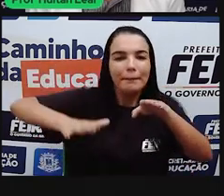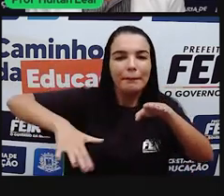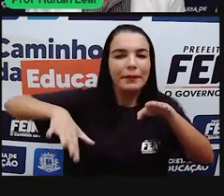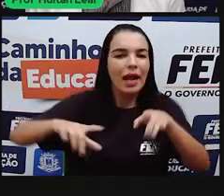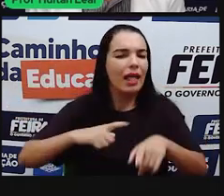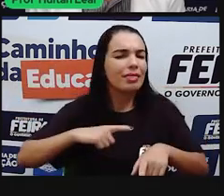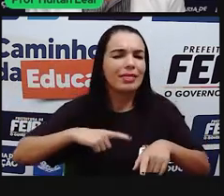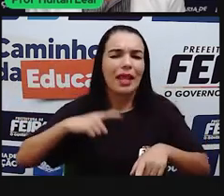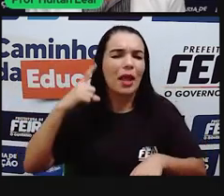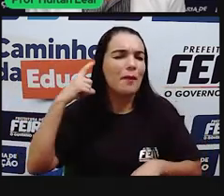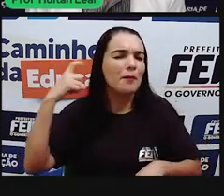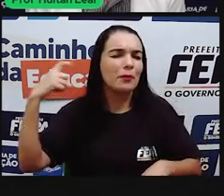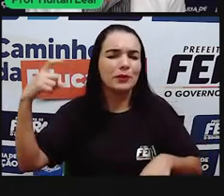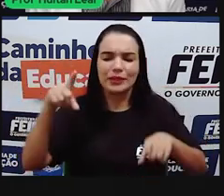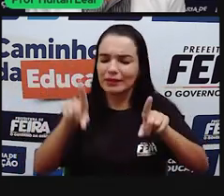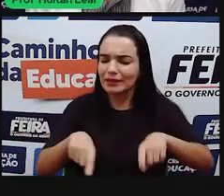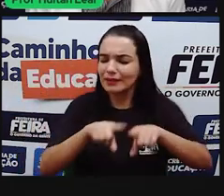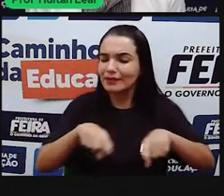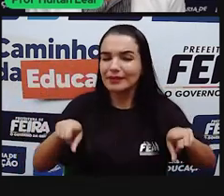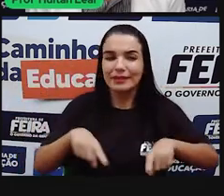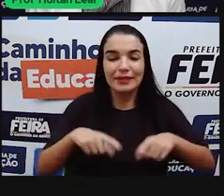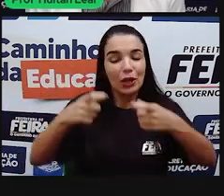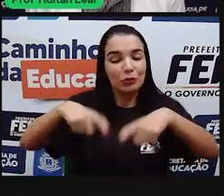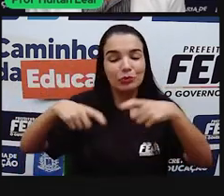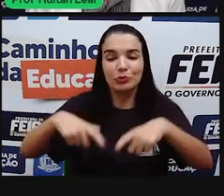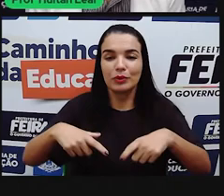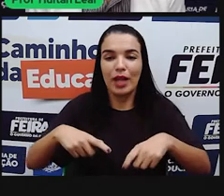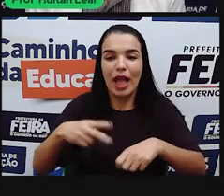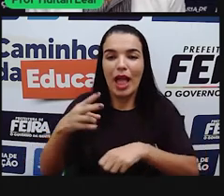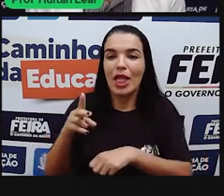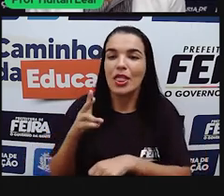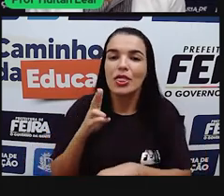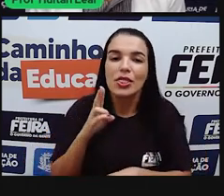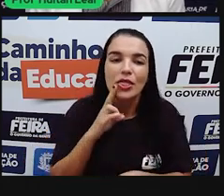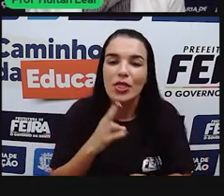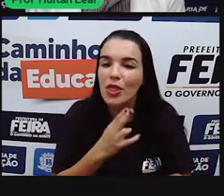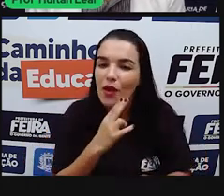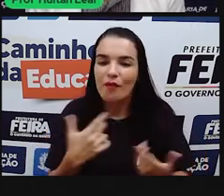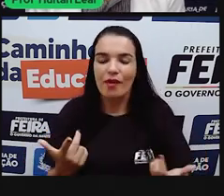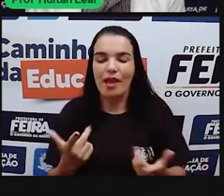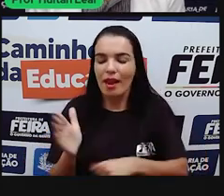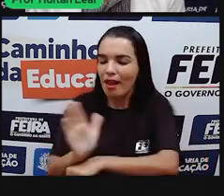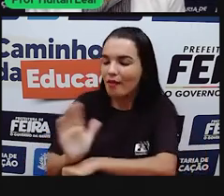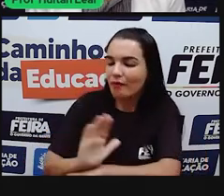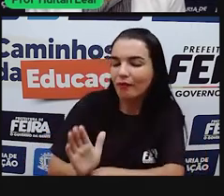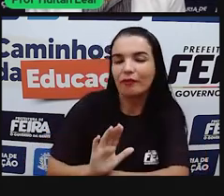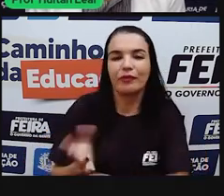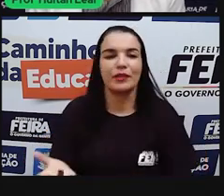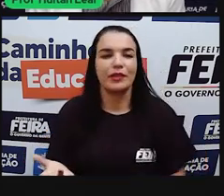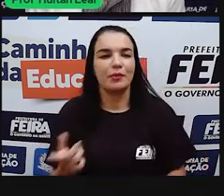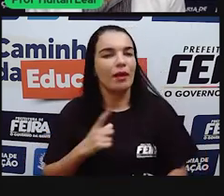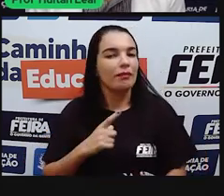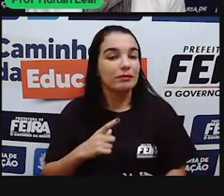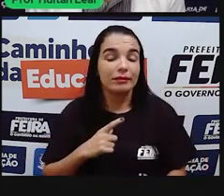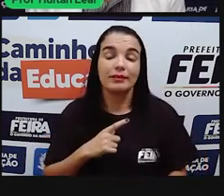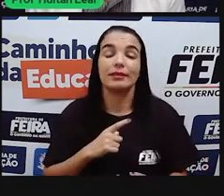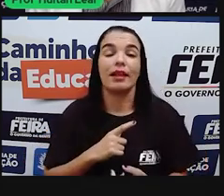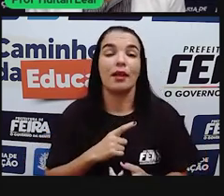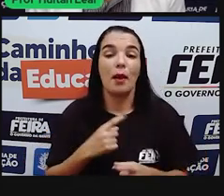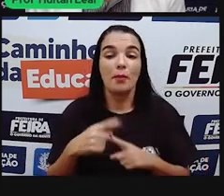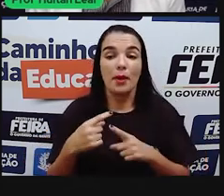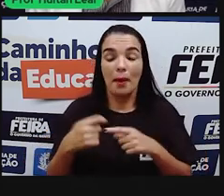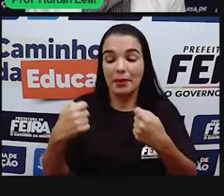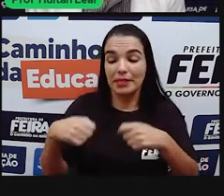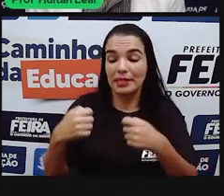canção em todo lugar, né? As novelas e os filmes apresentam canções para enfatizar determinadas